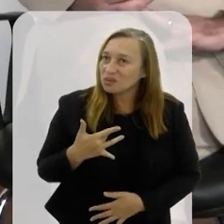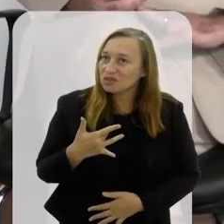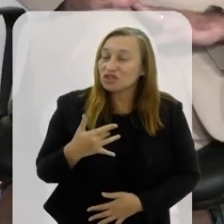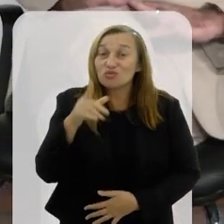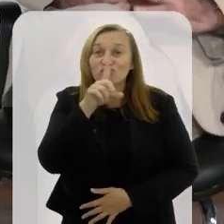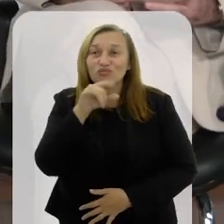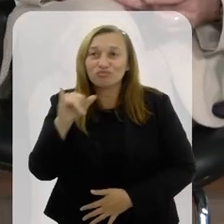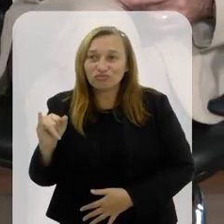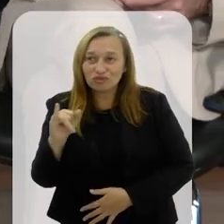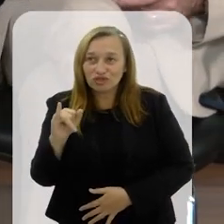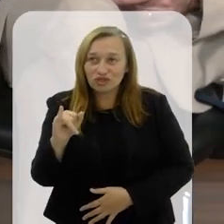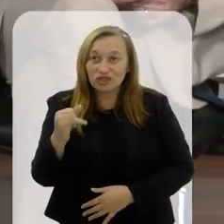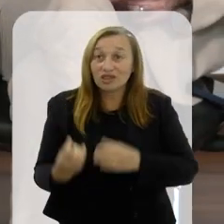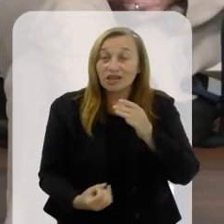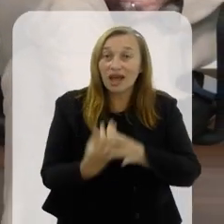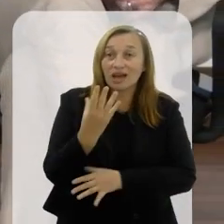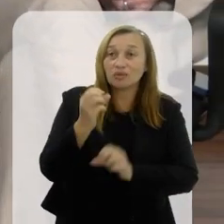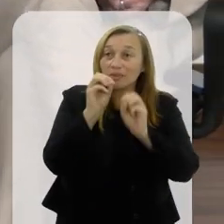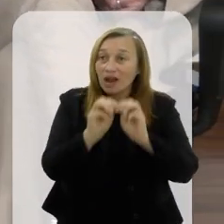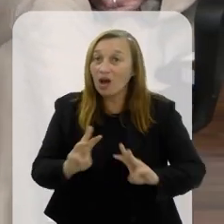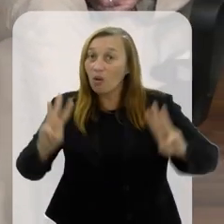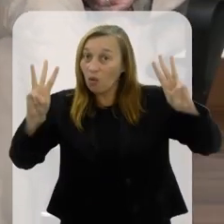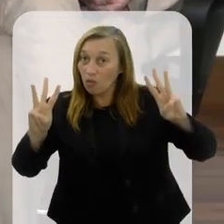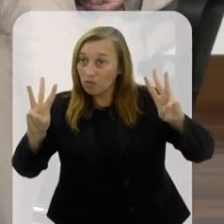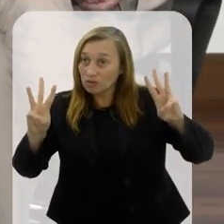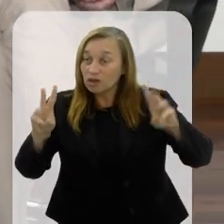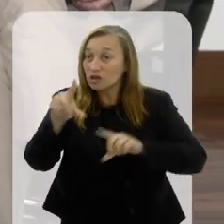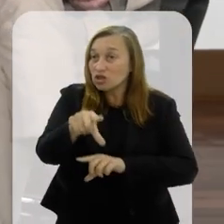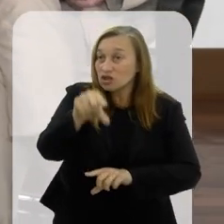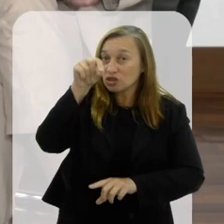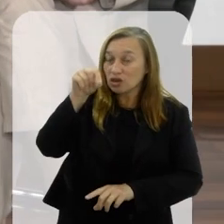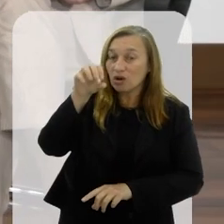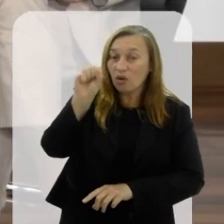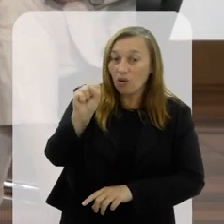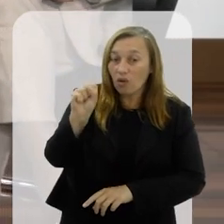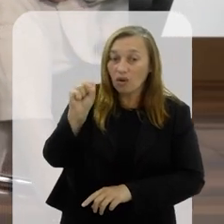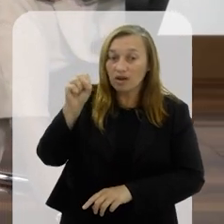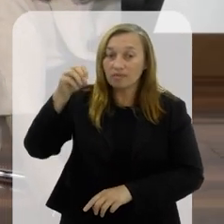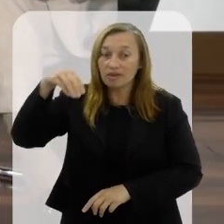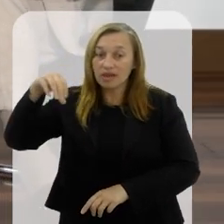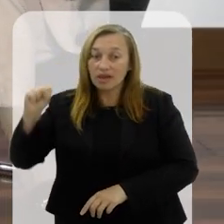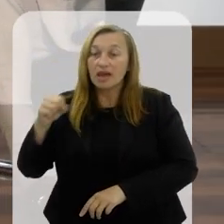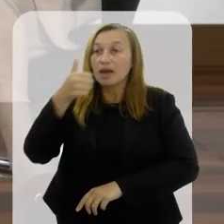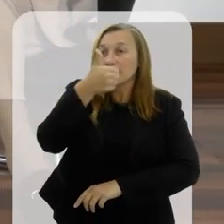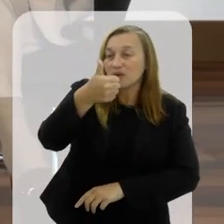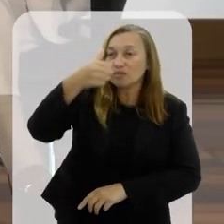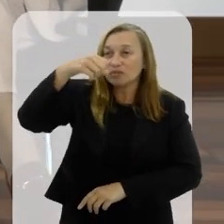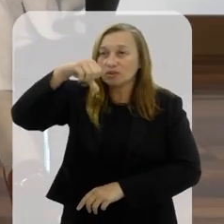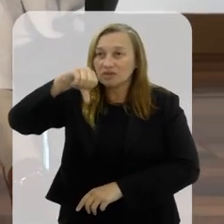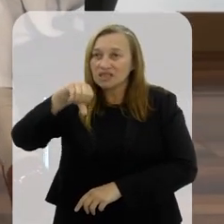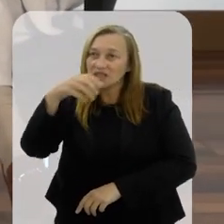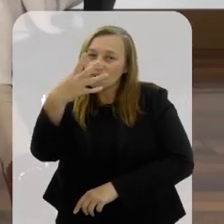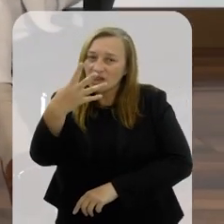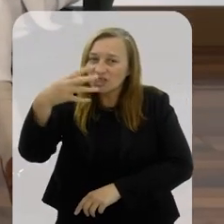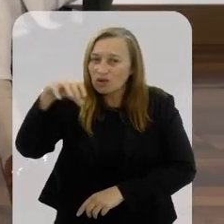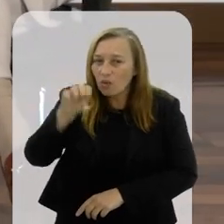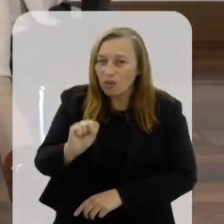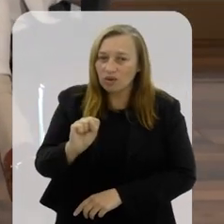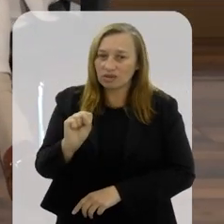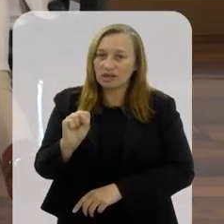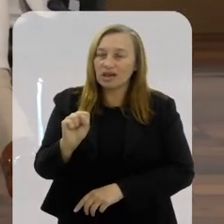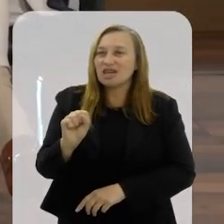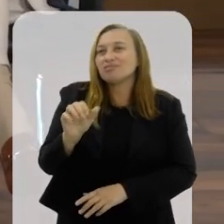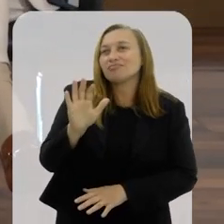Saúde, um dia instituído pela ONU a partir de uma decisão da OMS, em 1948, e